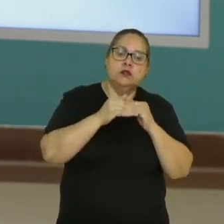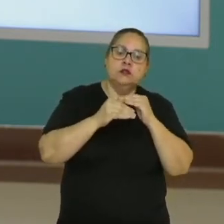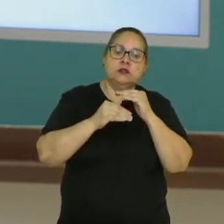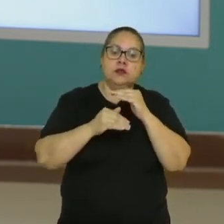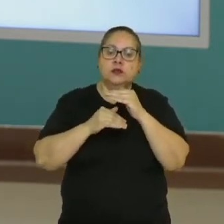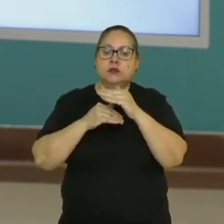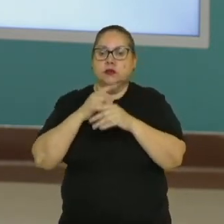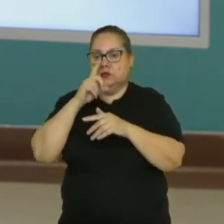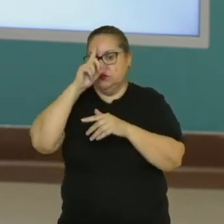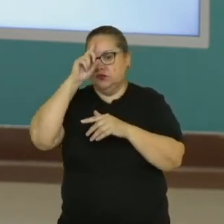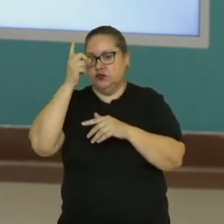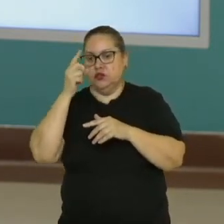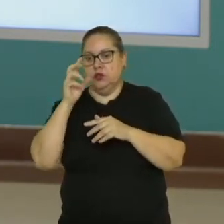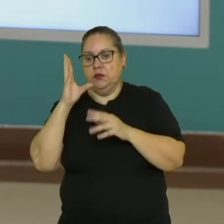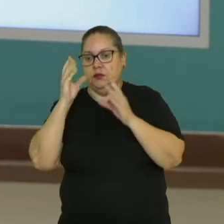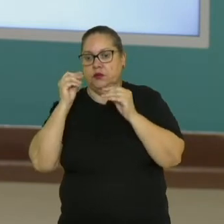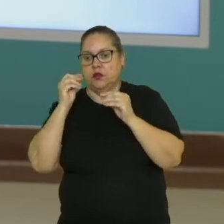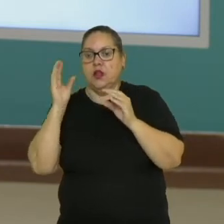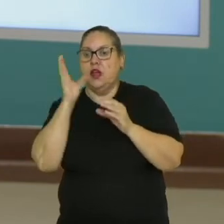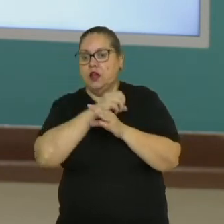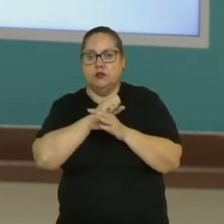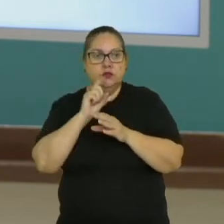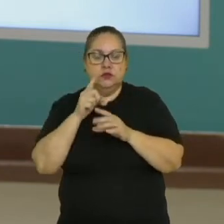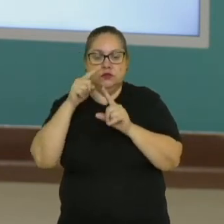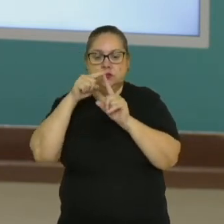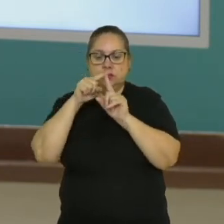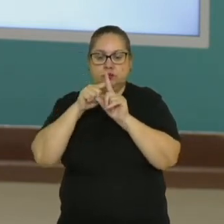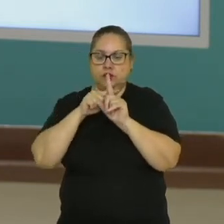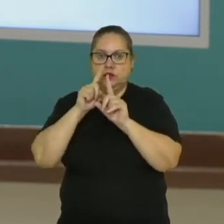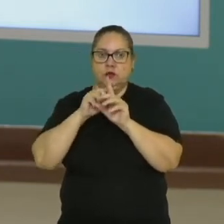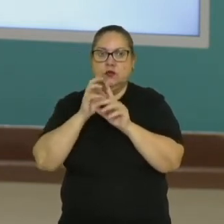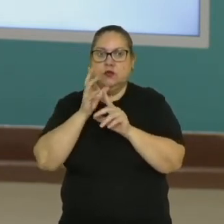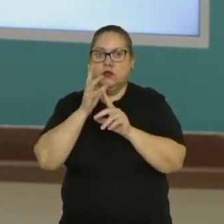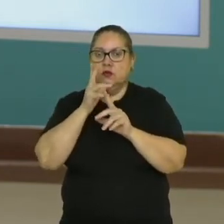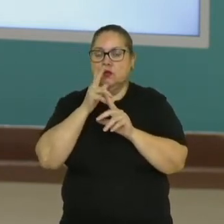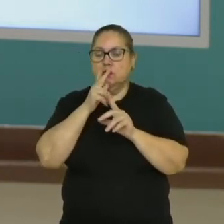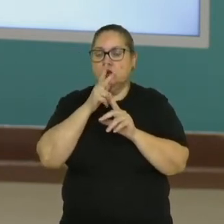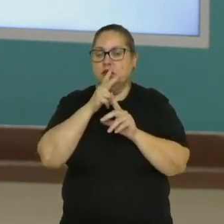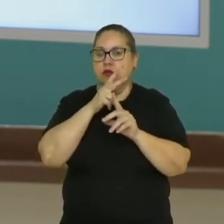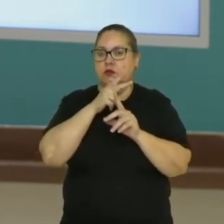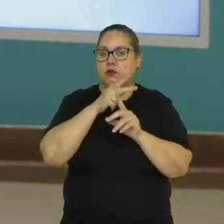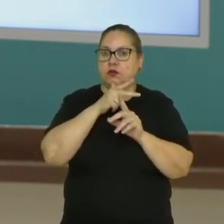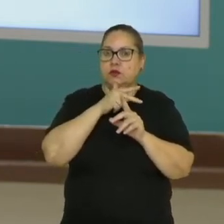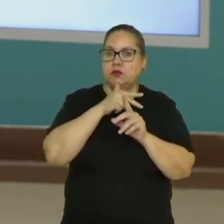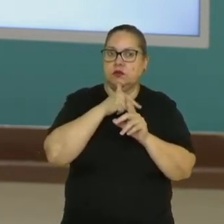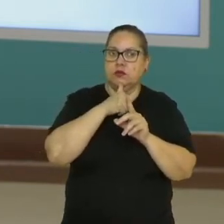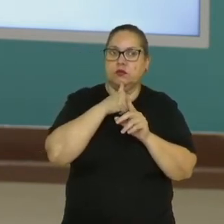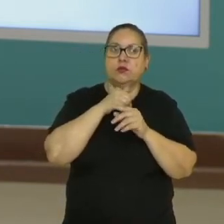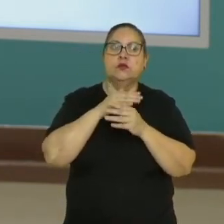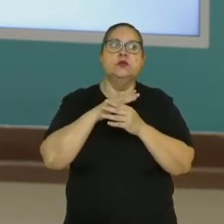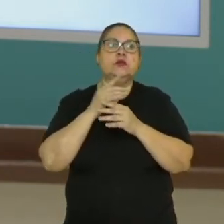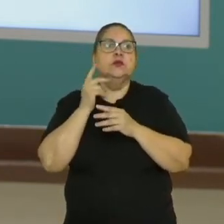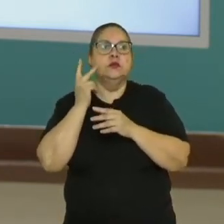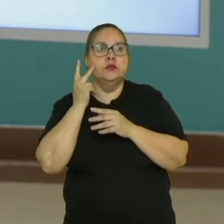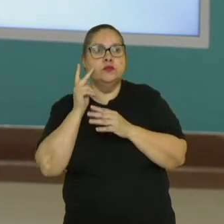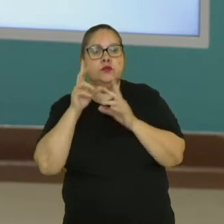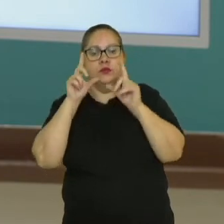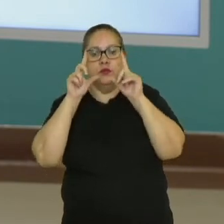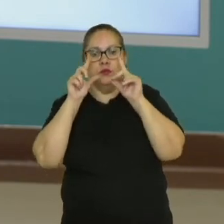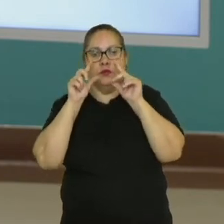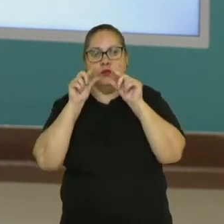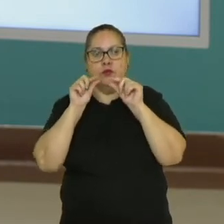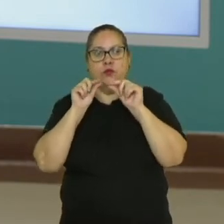do dia para a noite que a temperatura diminuiu. Levou milhões e milhões de anos para essa temperatura